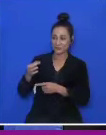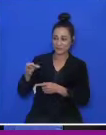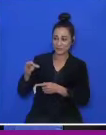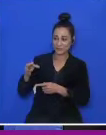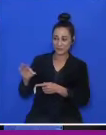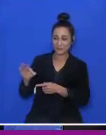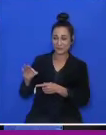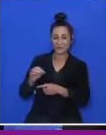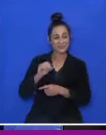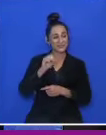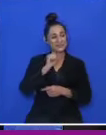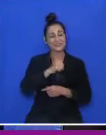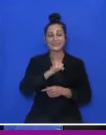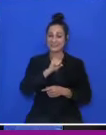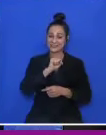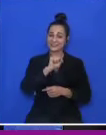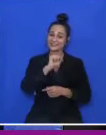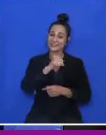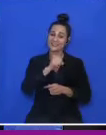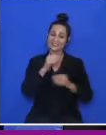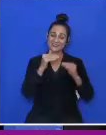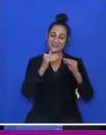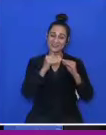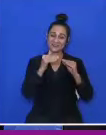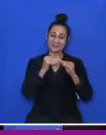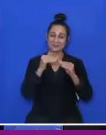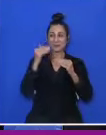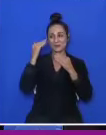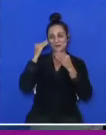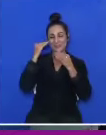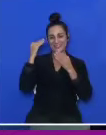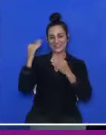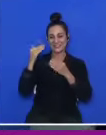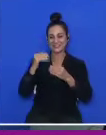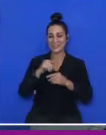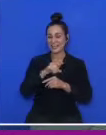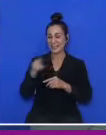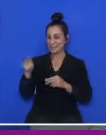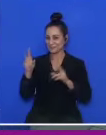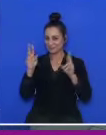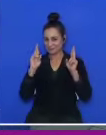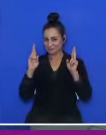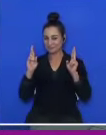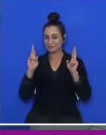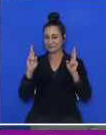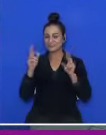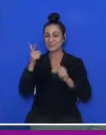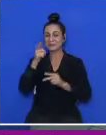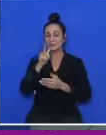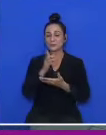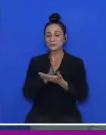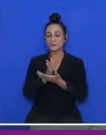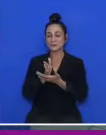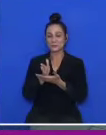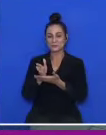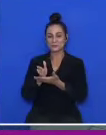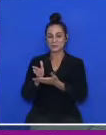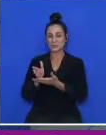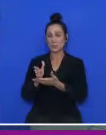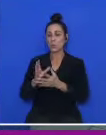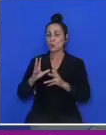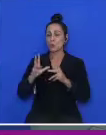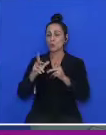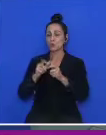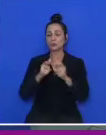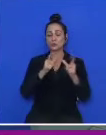Auditoras, confirmam? Sim, confirmo. Sim, confirmo. Obrigado. Era o que você esperava? Logo após a apuração,